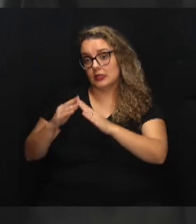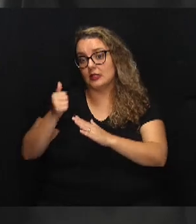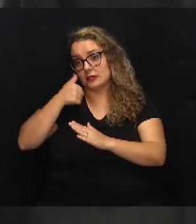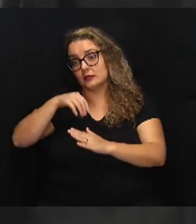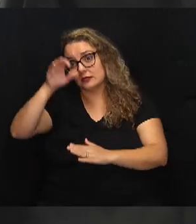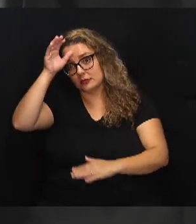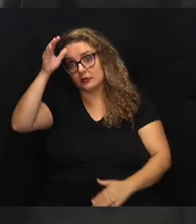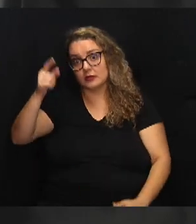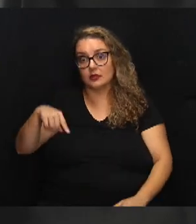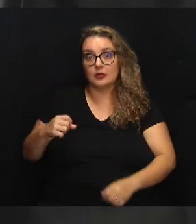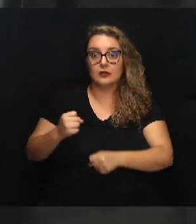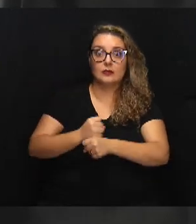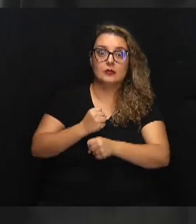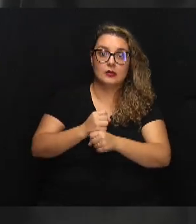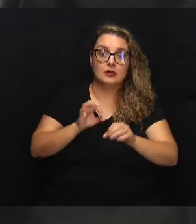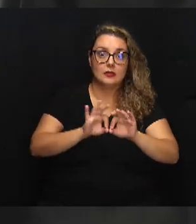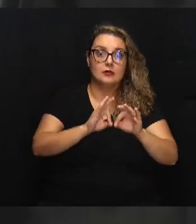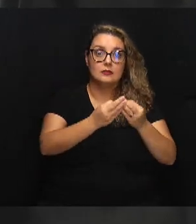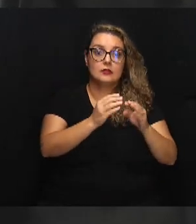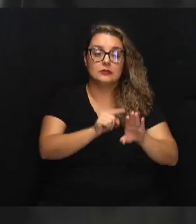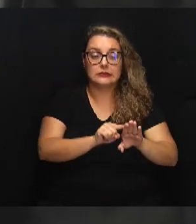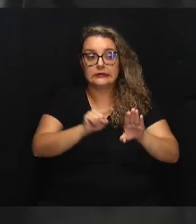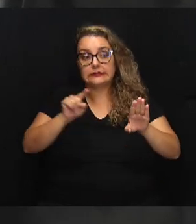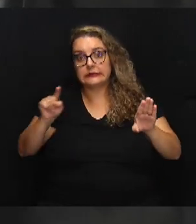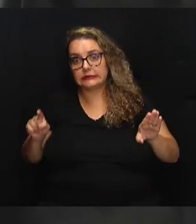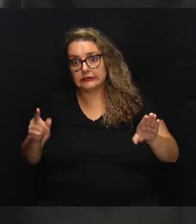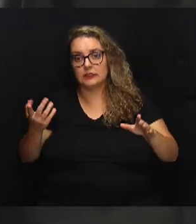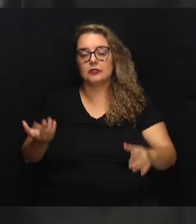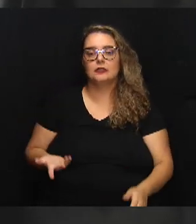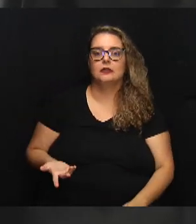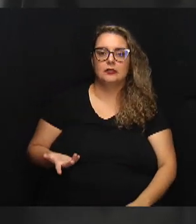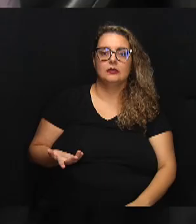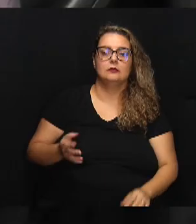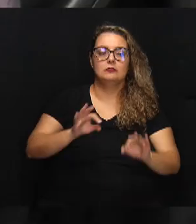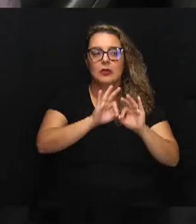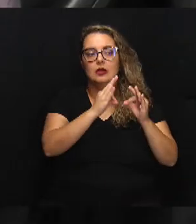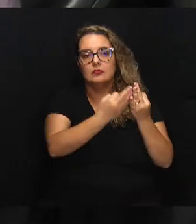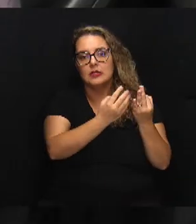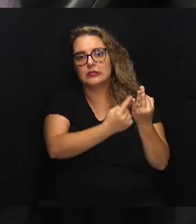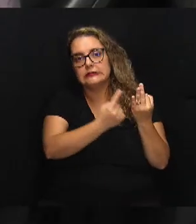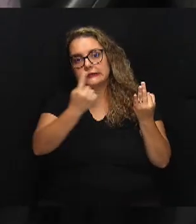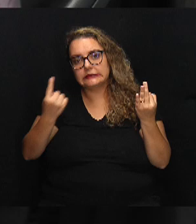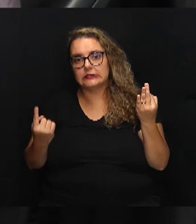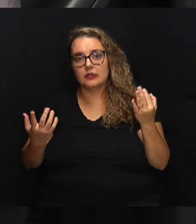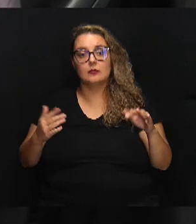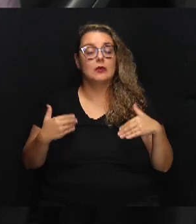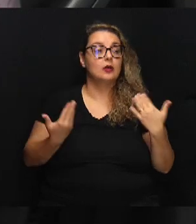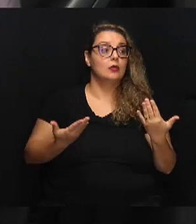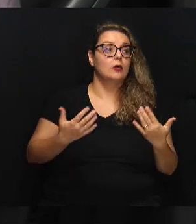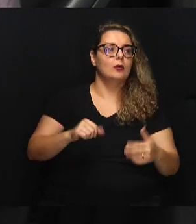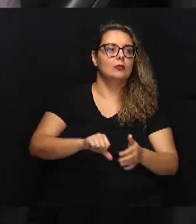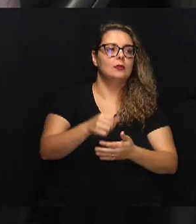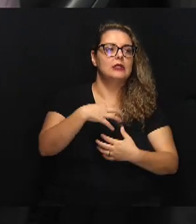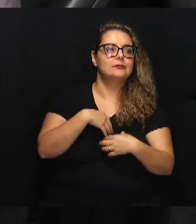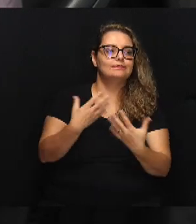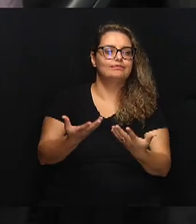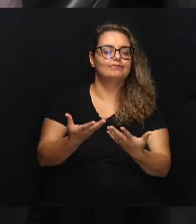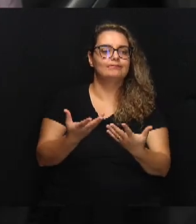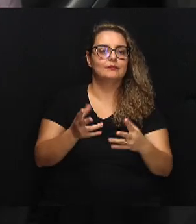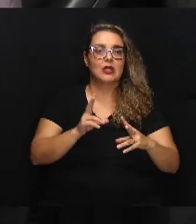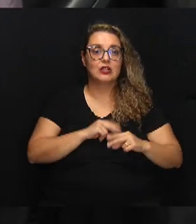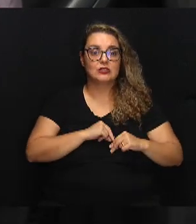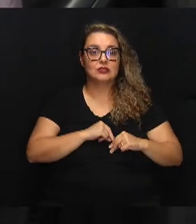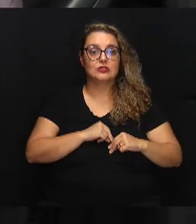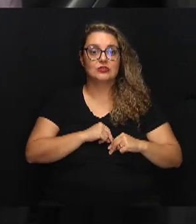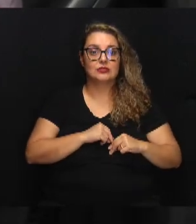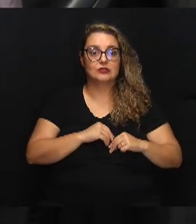ainda era um ano de separação dos meus pais, né? Sim, e aí? Mas qual foi o primeiro sentimento quando você disse, eu vou ficar na